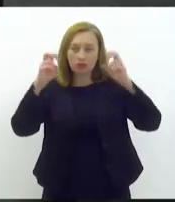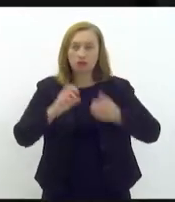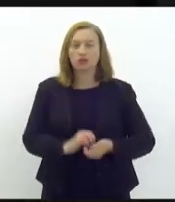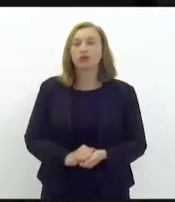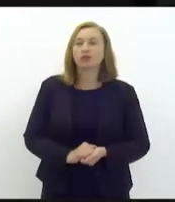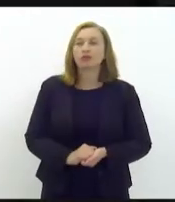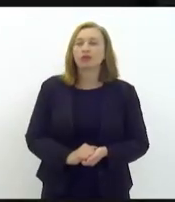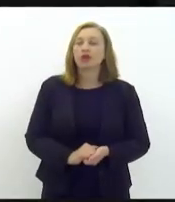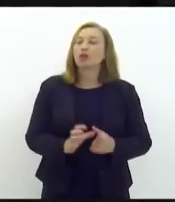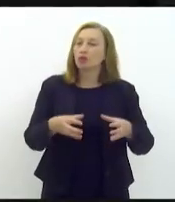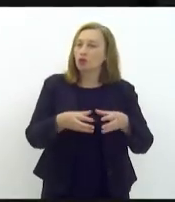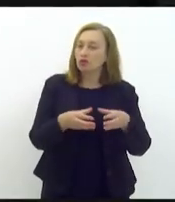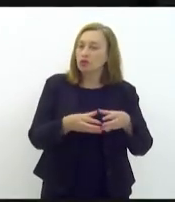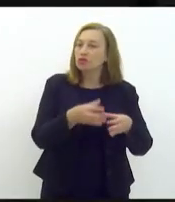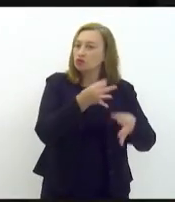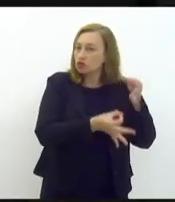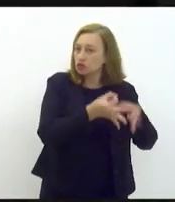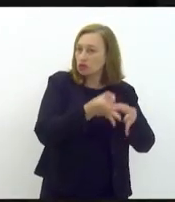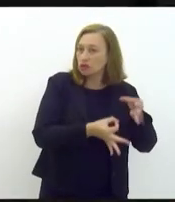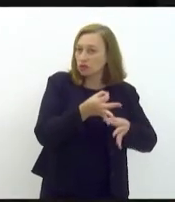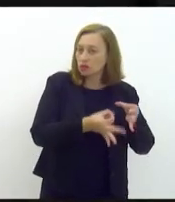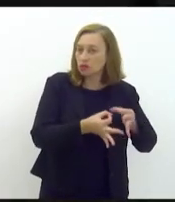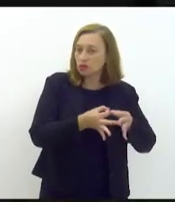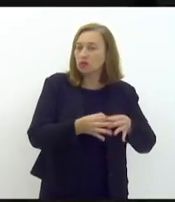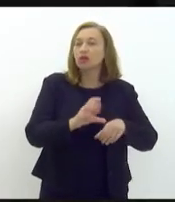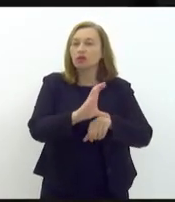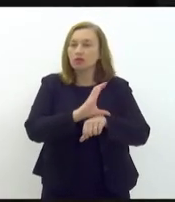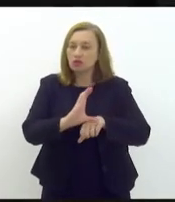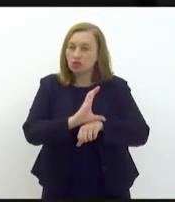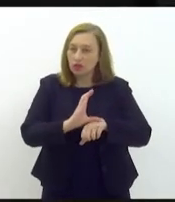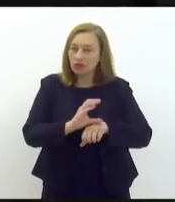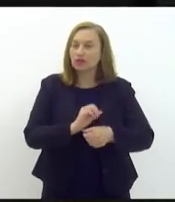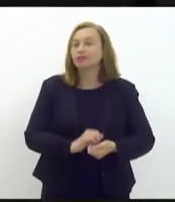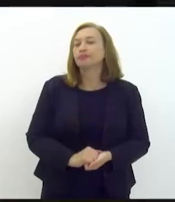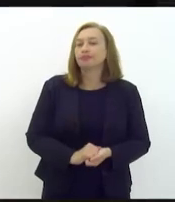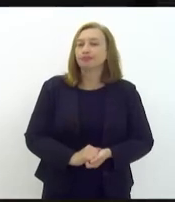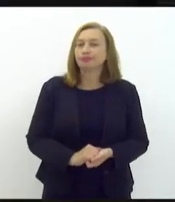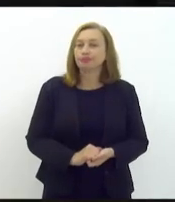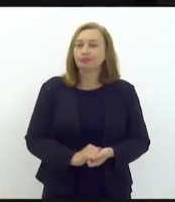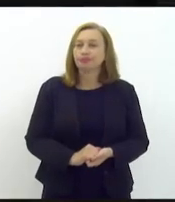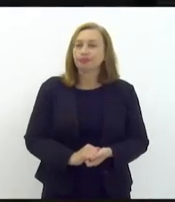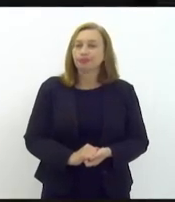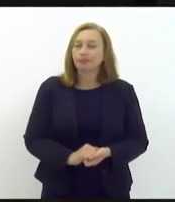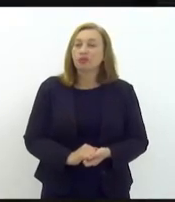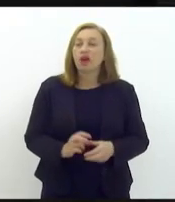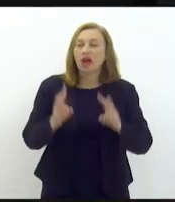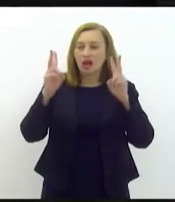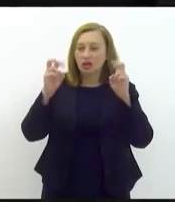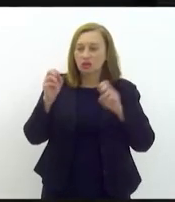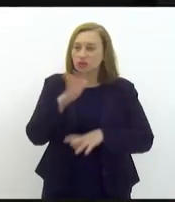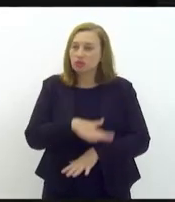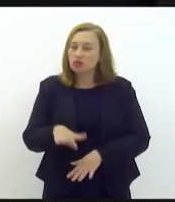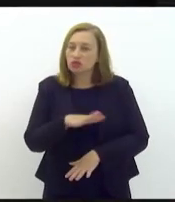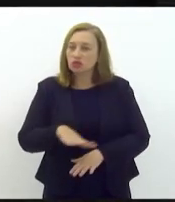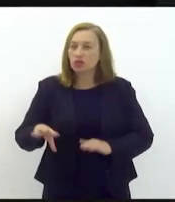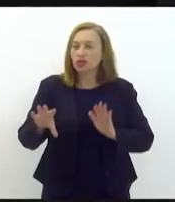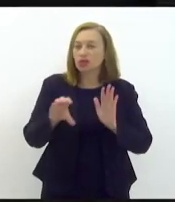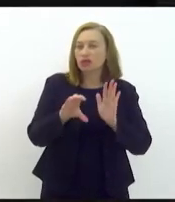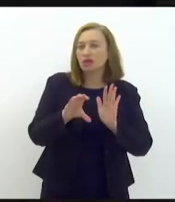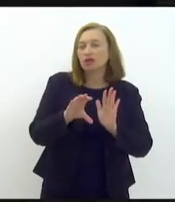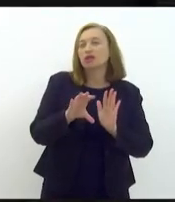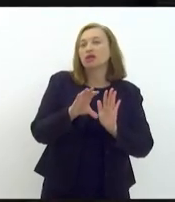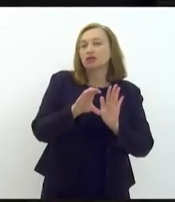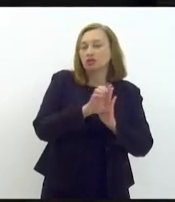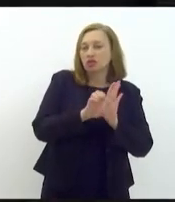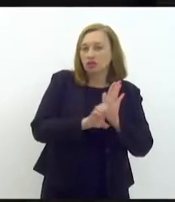pareceres das comissões Constituição de Justiça pela constitucionalidade de assuntos da criança do Adolescente do